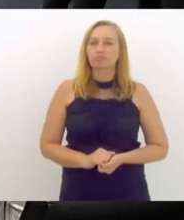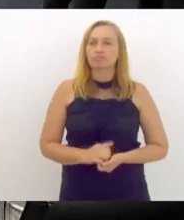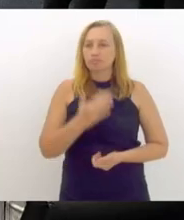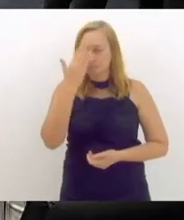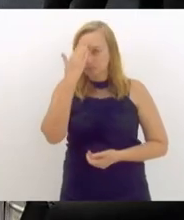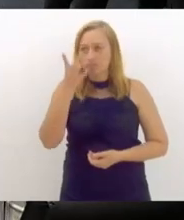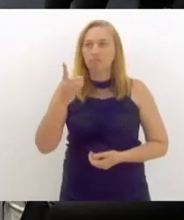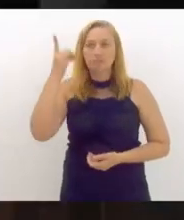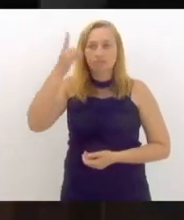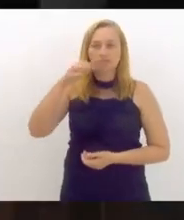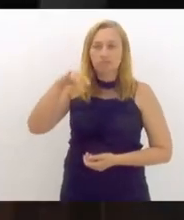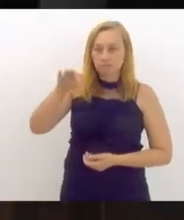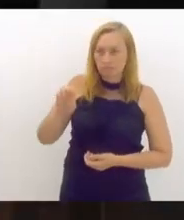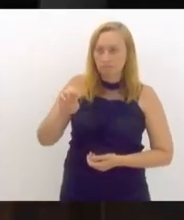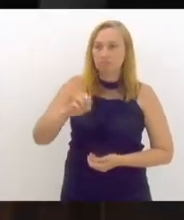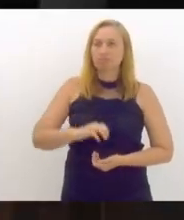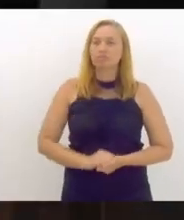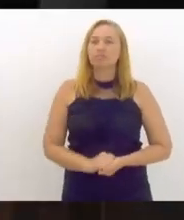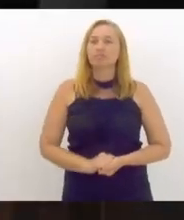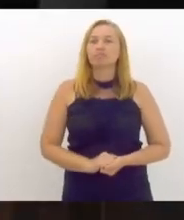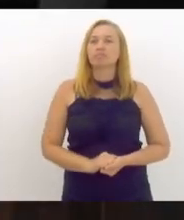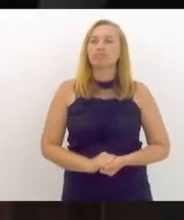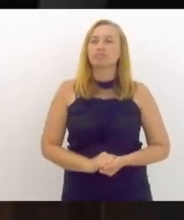Obrigada, deputada Franciane.